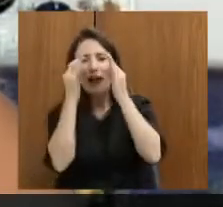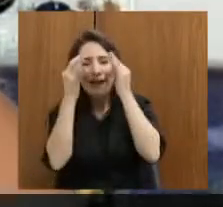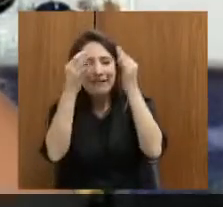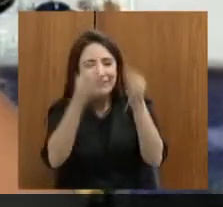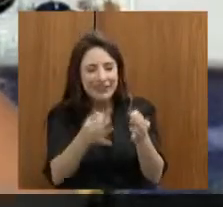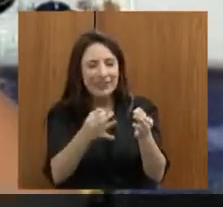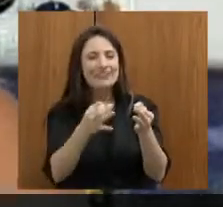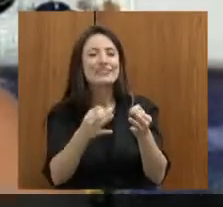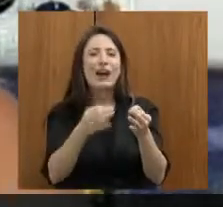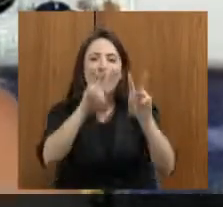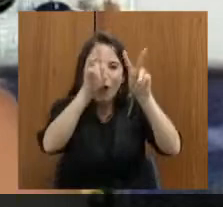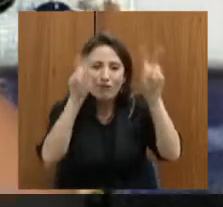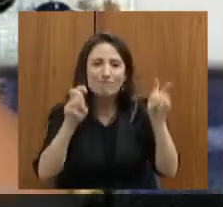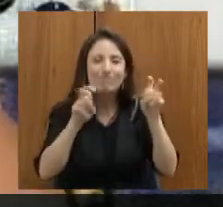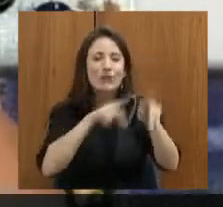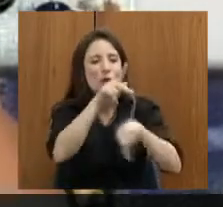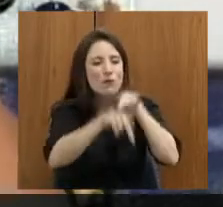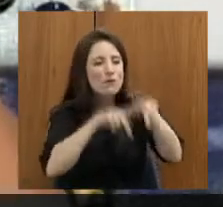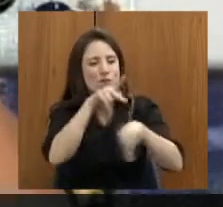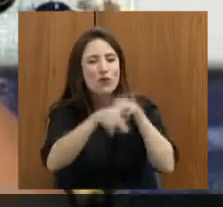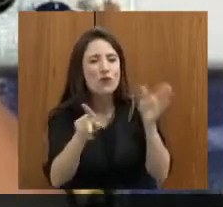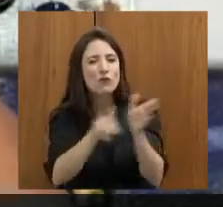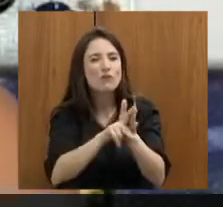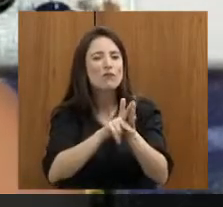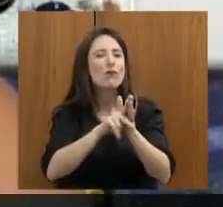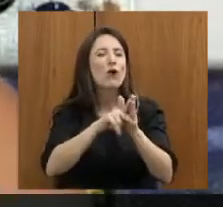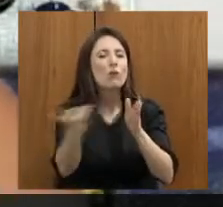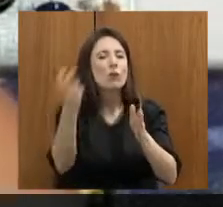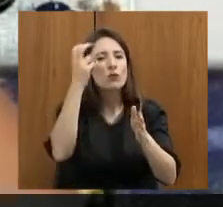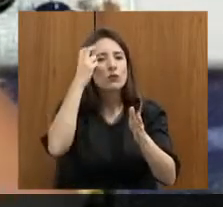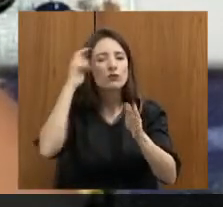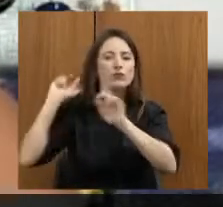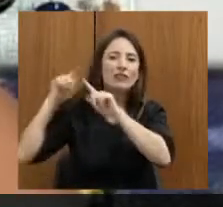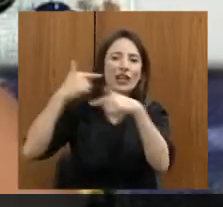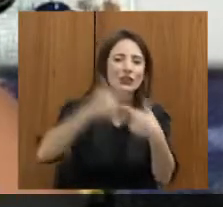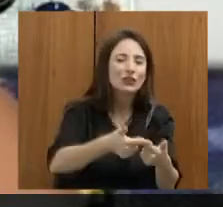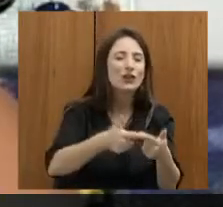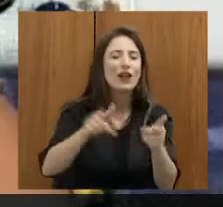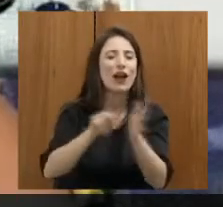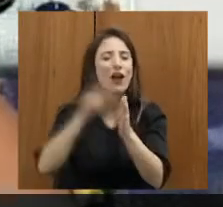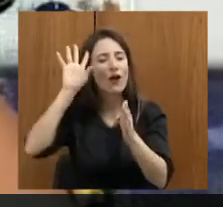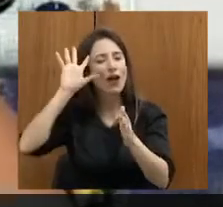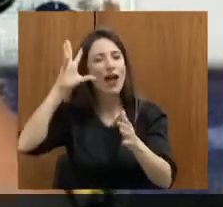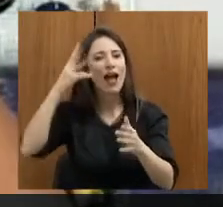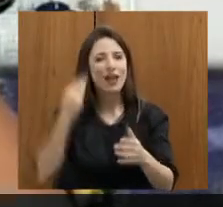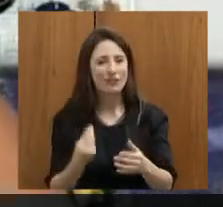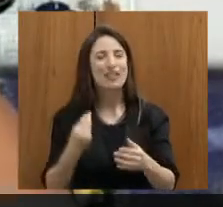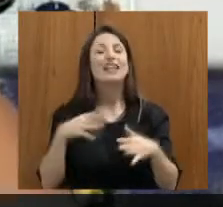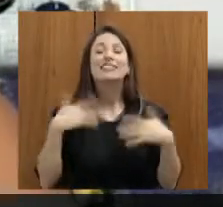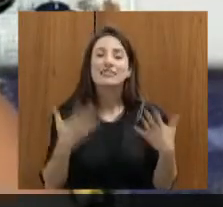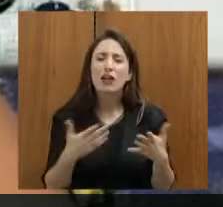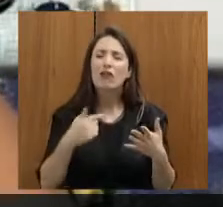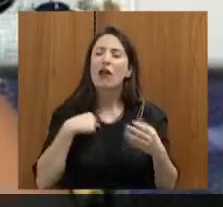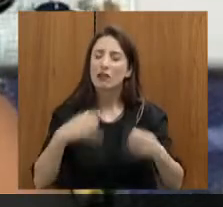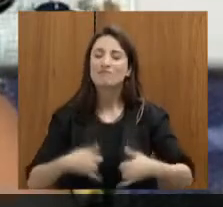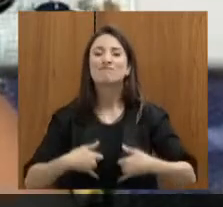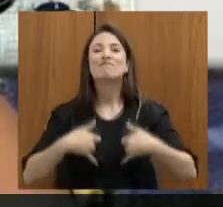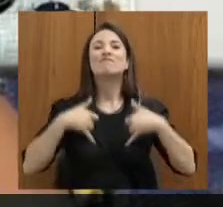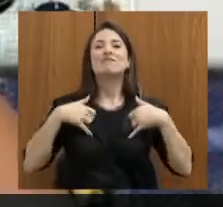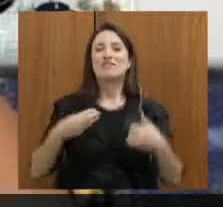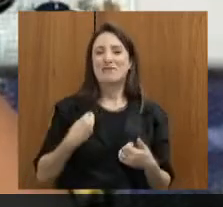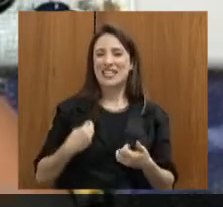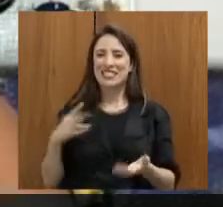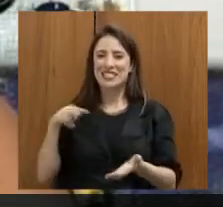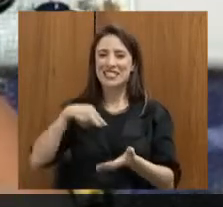recomendar de tradicionais de matriz africana e segundo me dizer que eu fico muito honrada em poder compartilhar esse momento eu oportunidade de